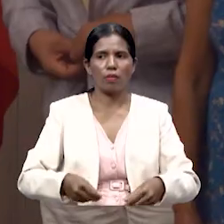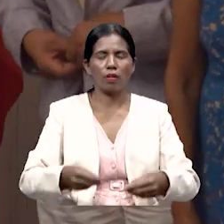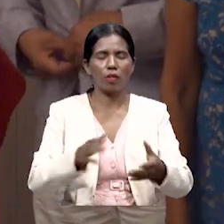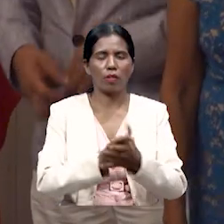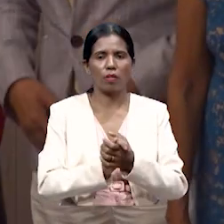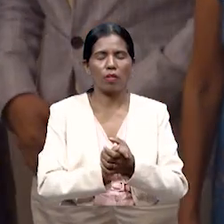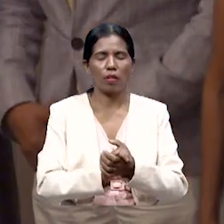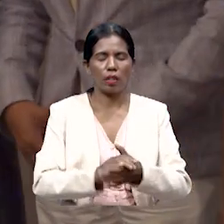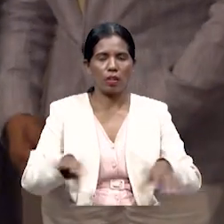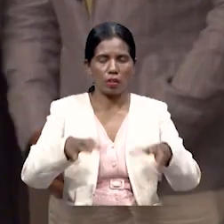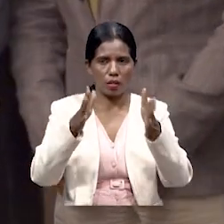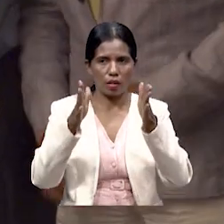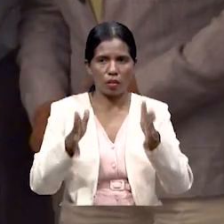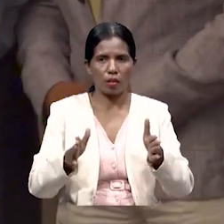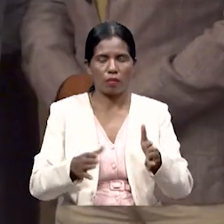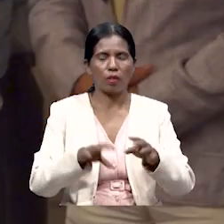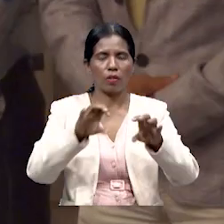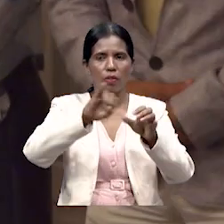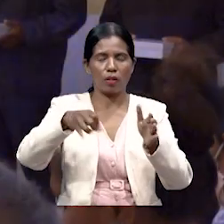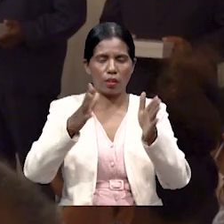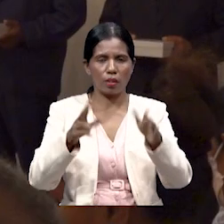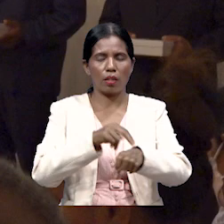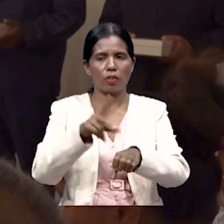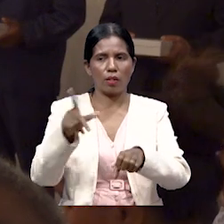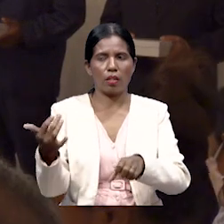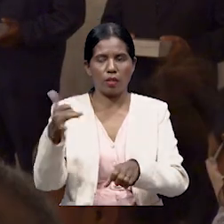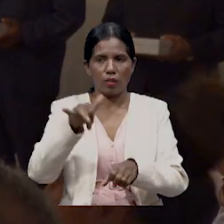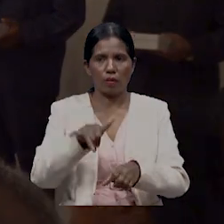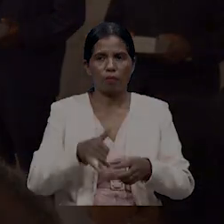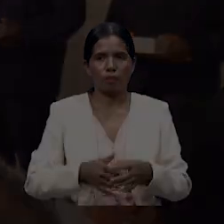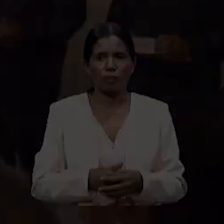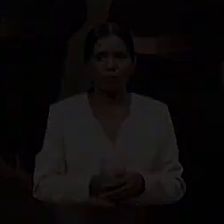funcionario Palacio Presidencial no Jornalista Nasional sira. Ekipa Kobertura, ZMN.